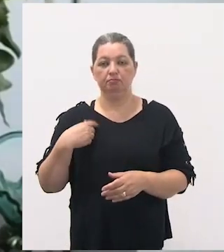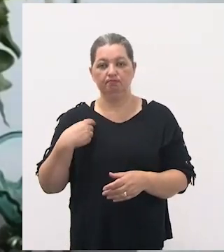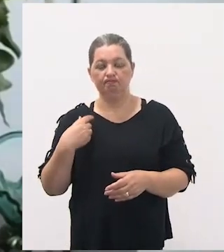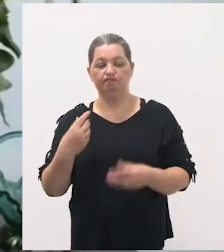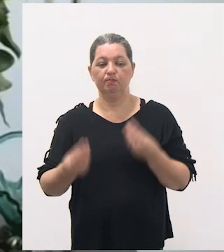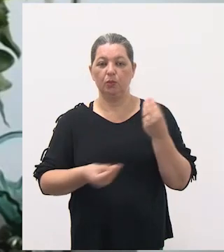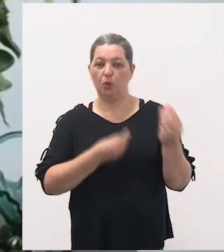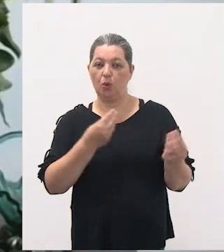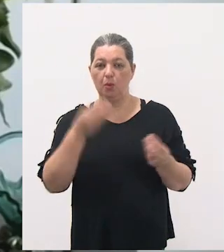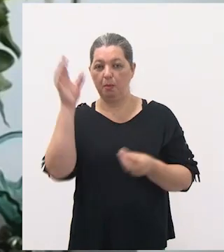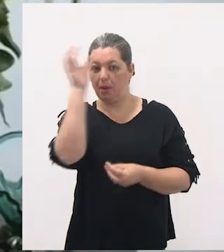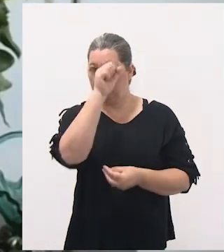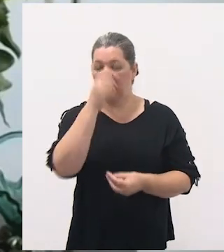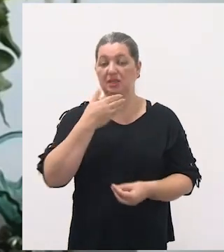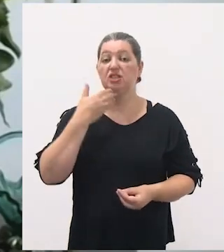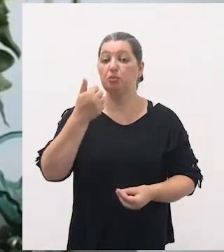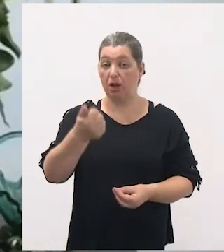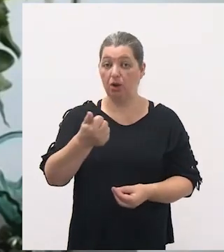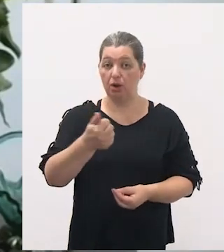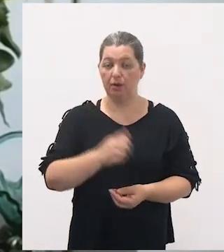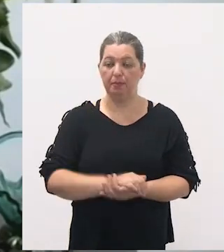essa aprendizagem.